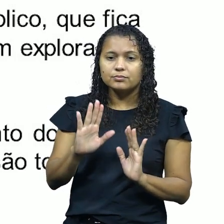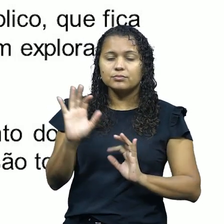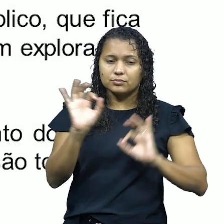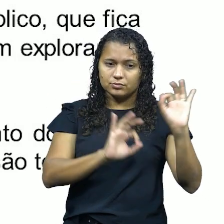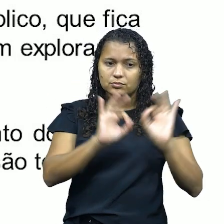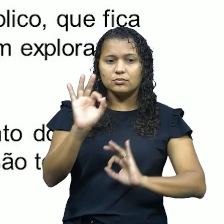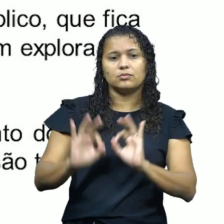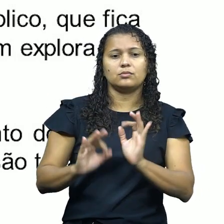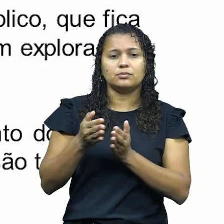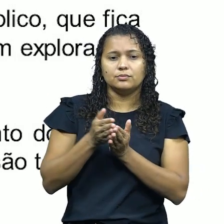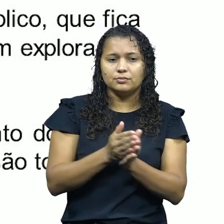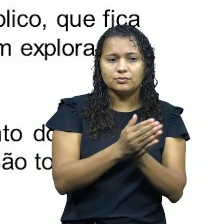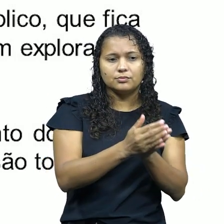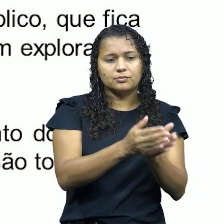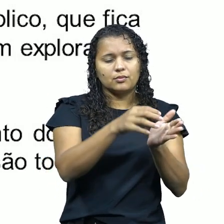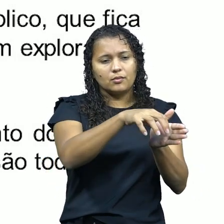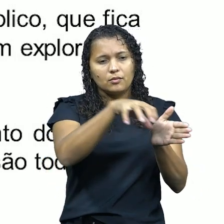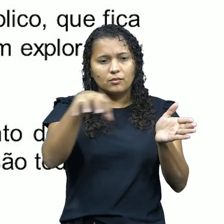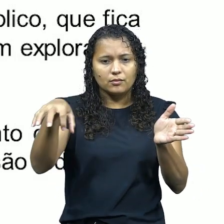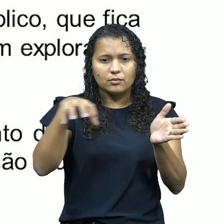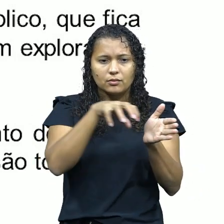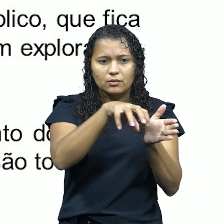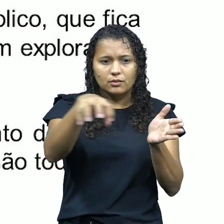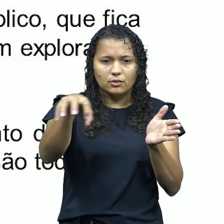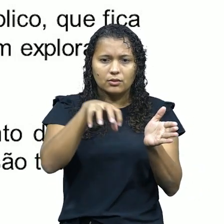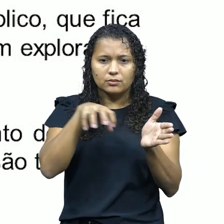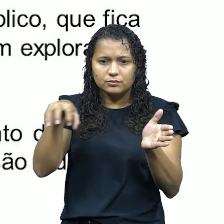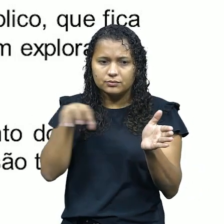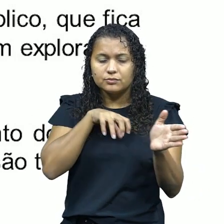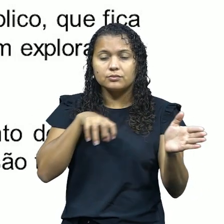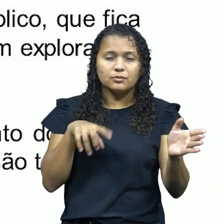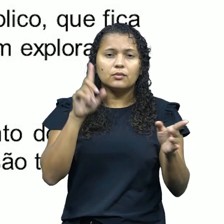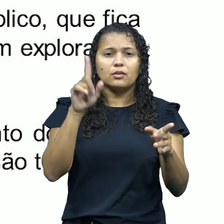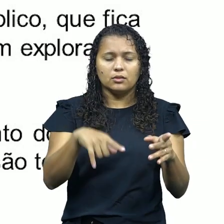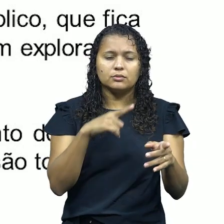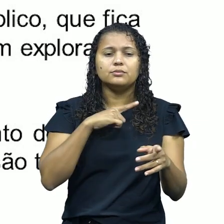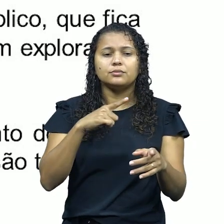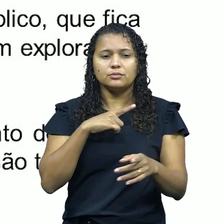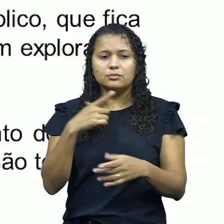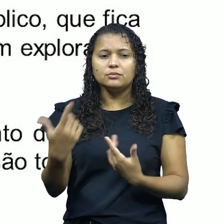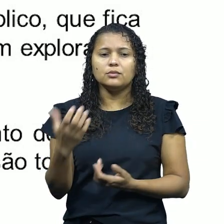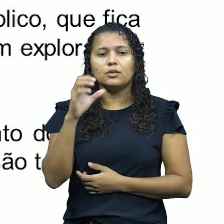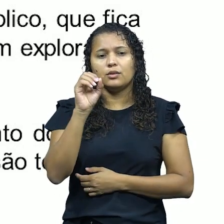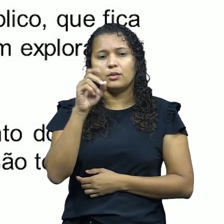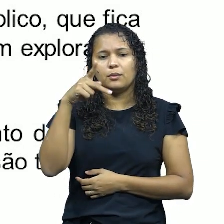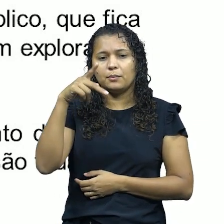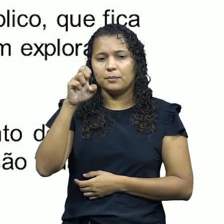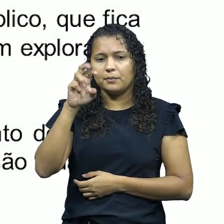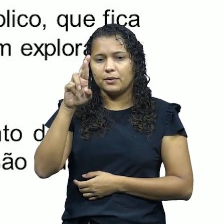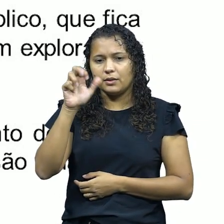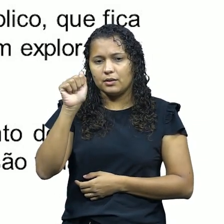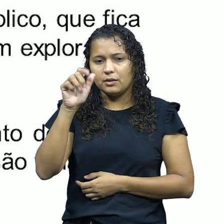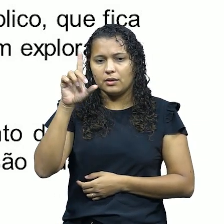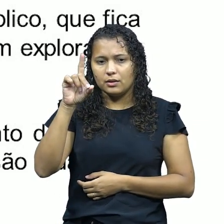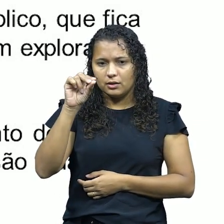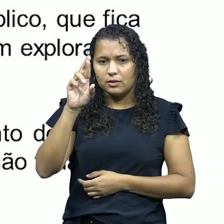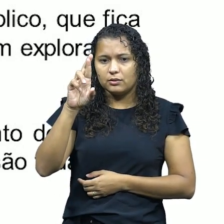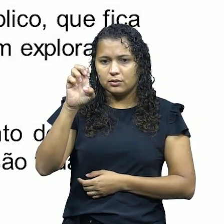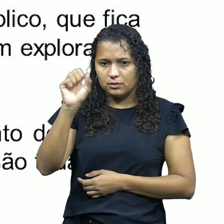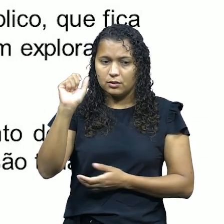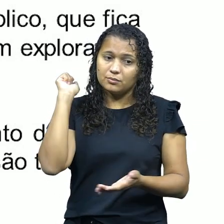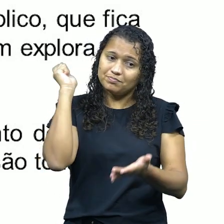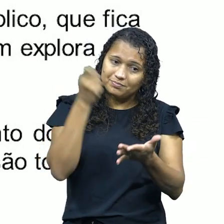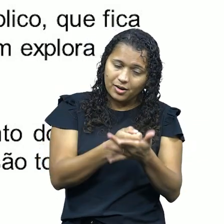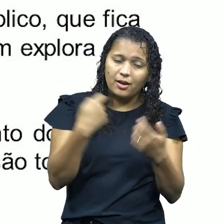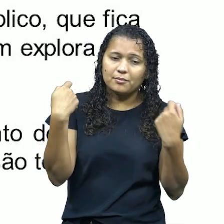nas movimentações de cargas. E as operações elas ficam a cargo dos operadores portuários que pagam uma taxa